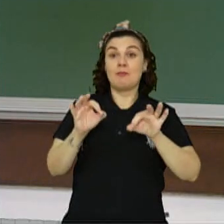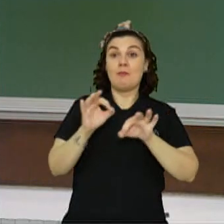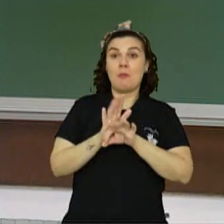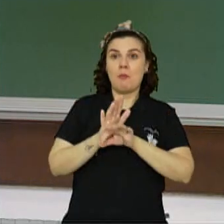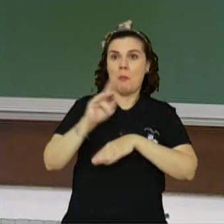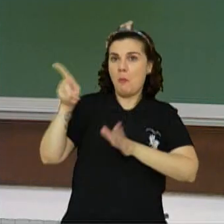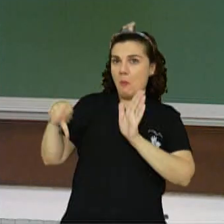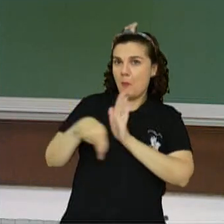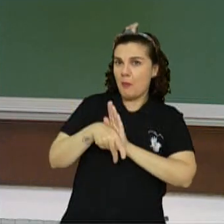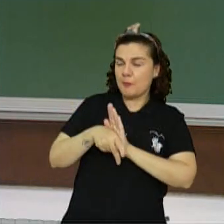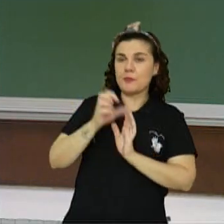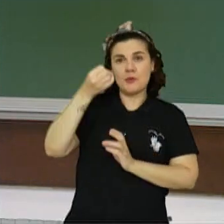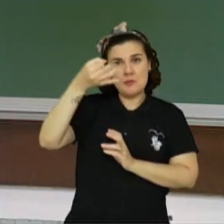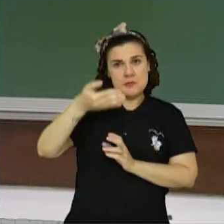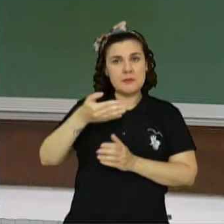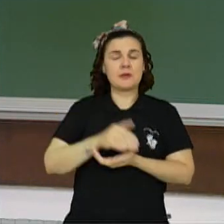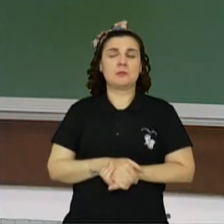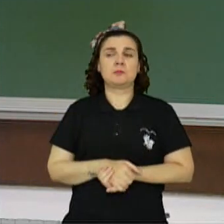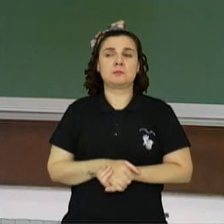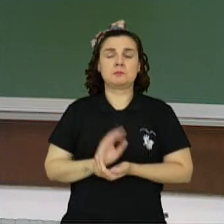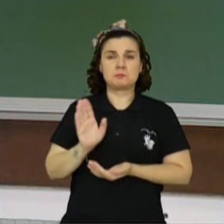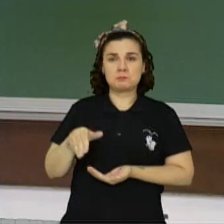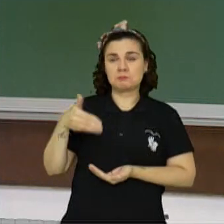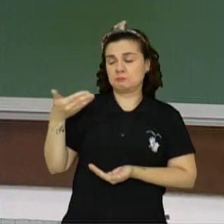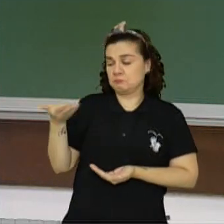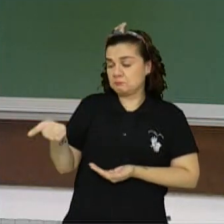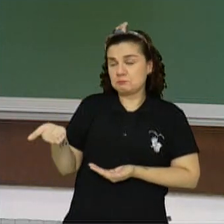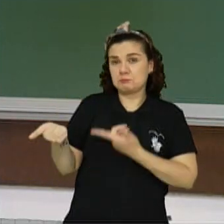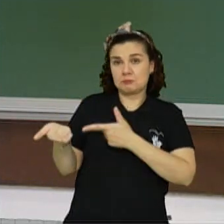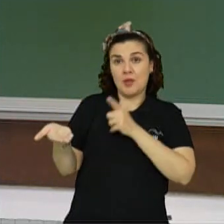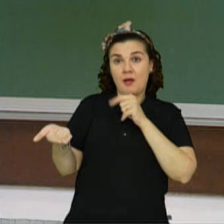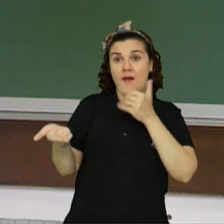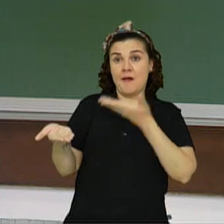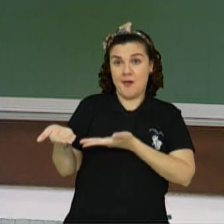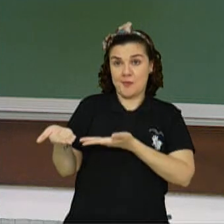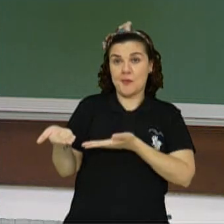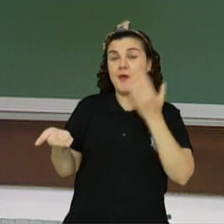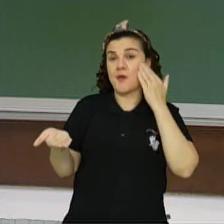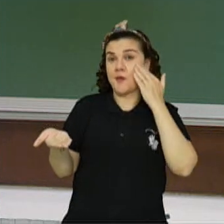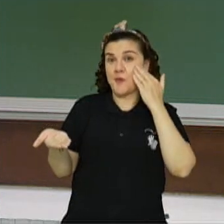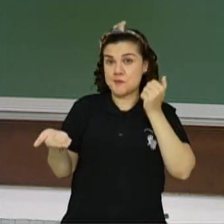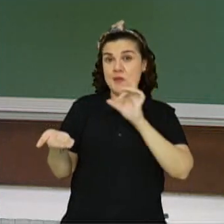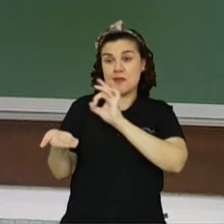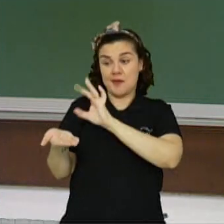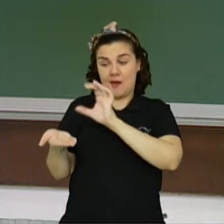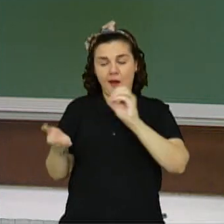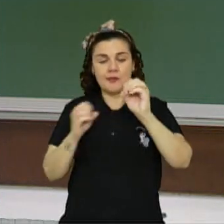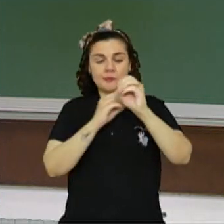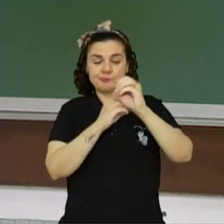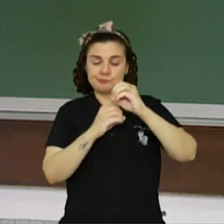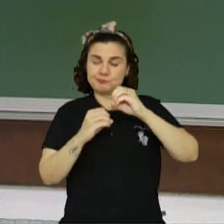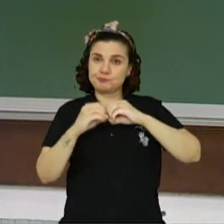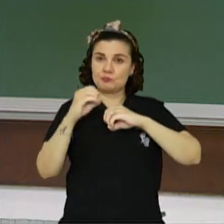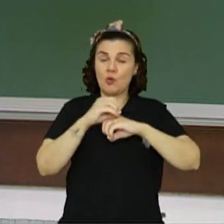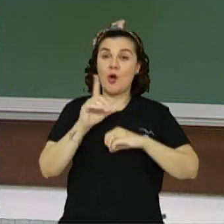determinada matéria. Como eu falei para vocês, quando eu pego lá a água, eu sei que cada molécula de água possui densidade igual a